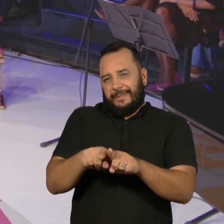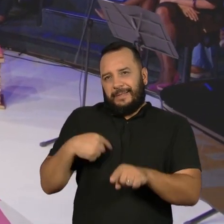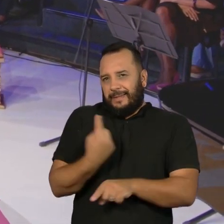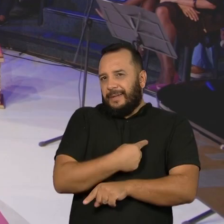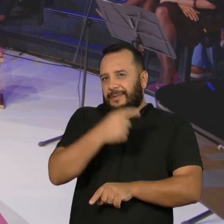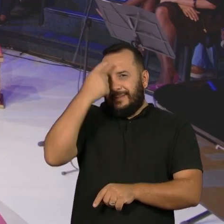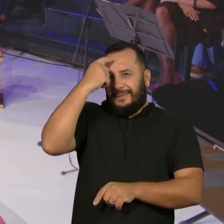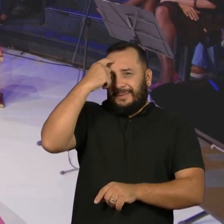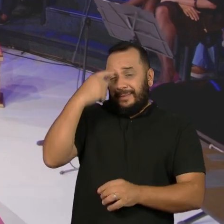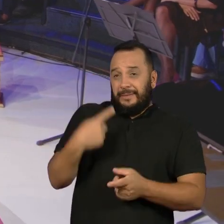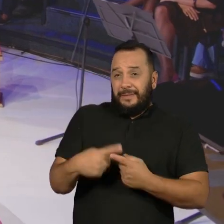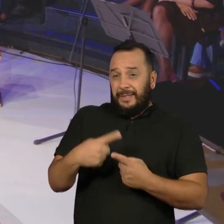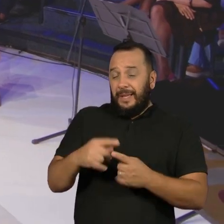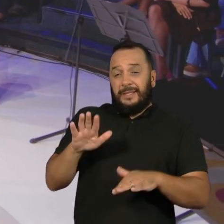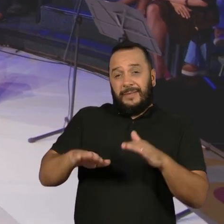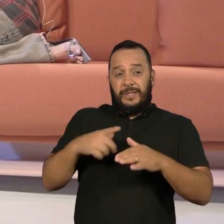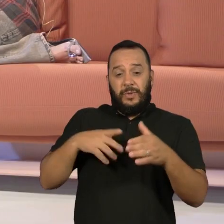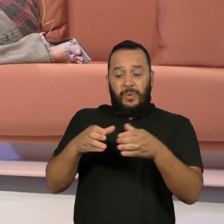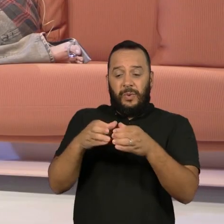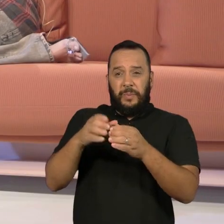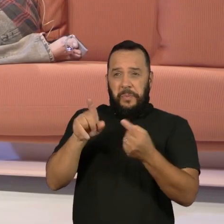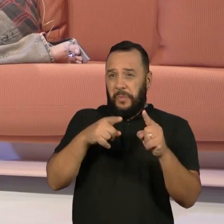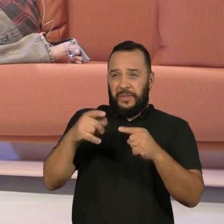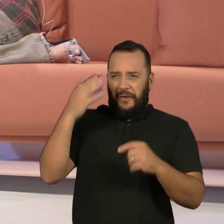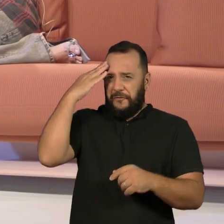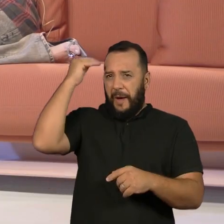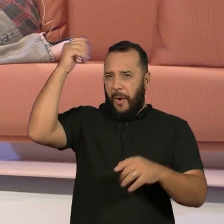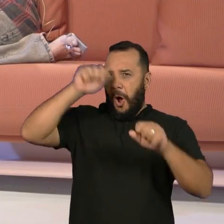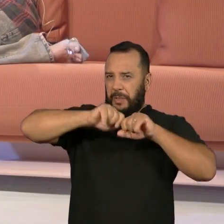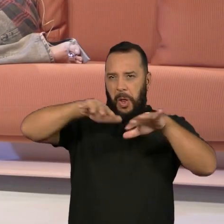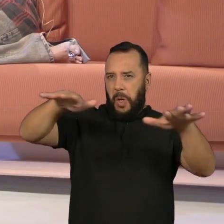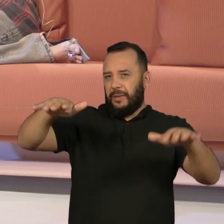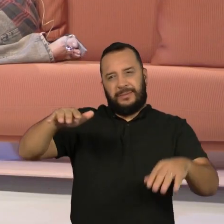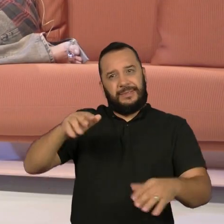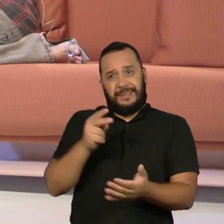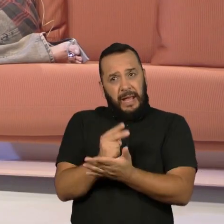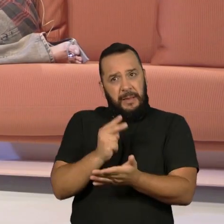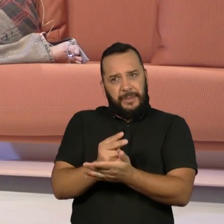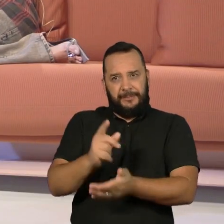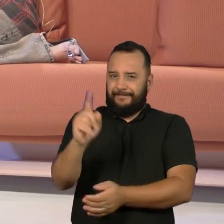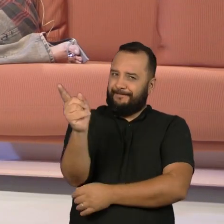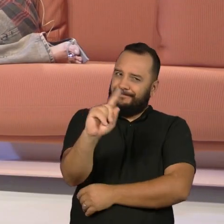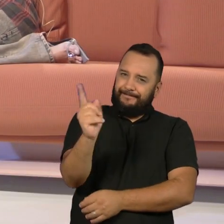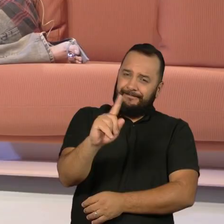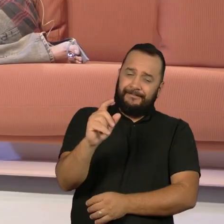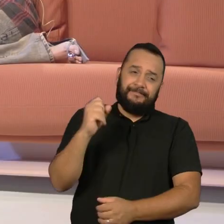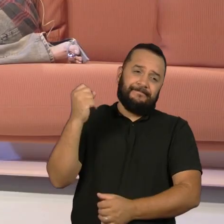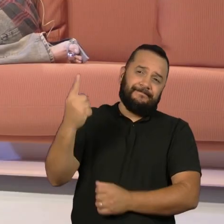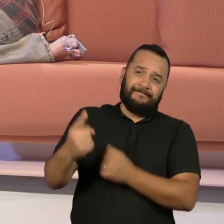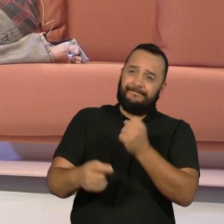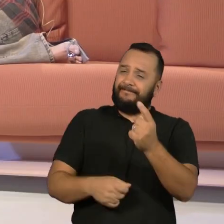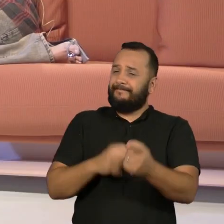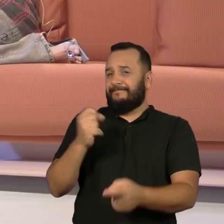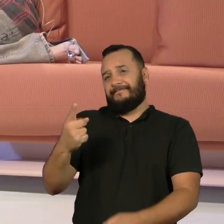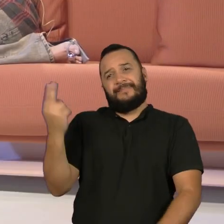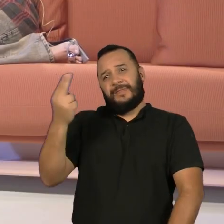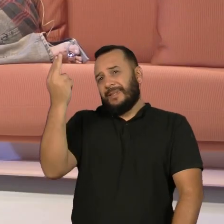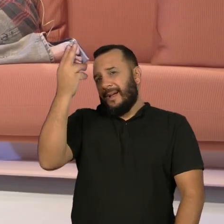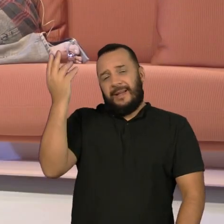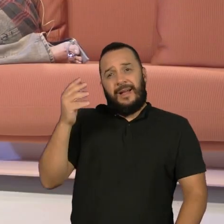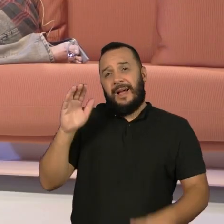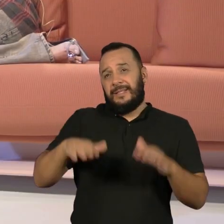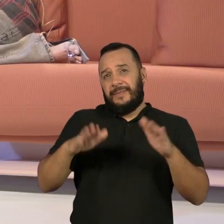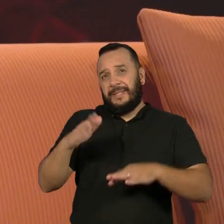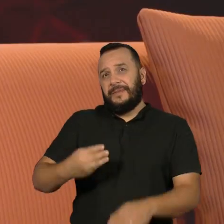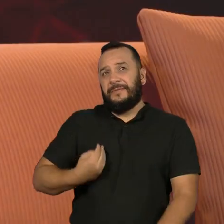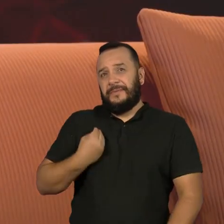Nem sempre um disco vai ser um sucesso. Nem sempre a gente vai estar aqui. É assim como a vida, né? A gente vai